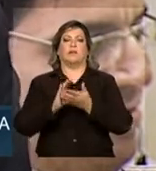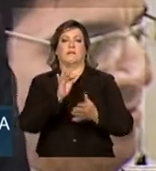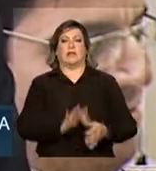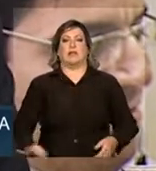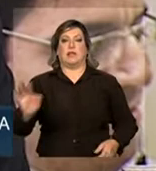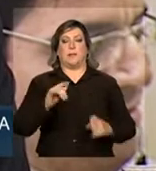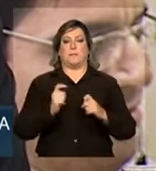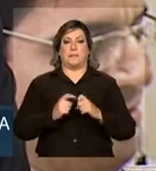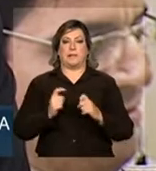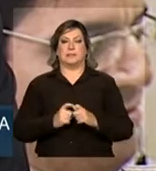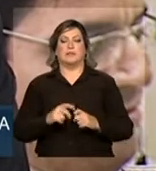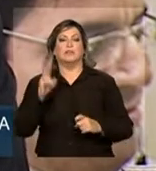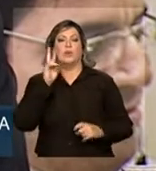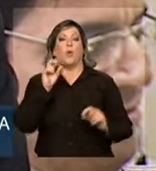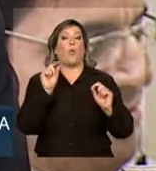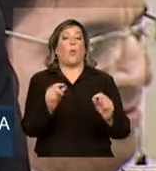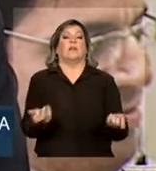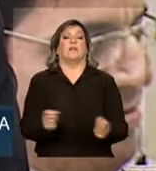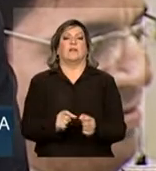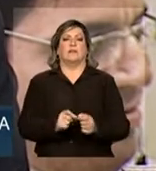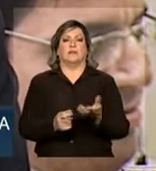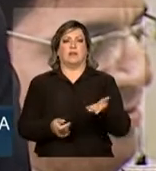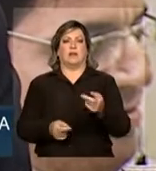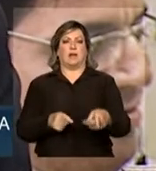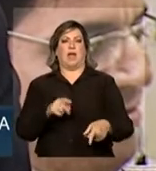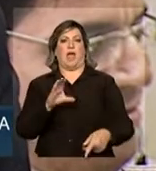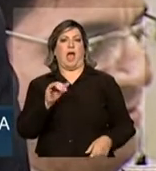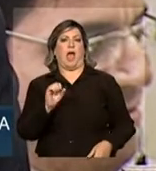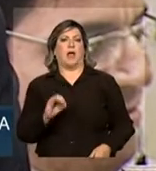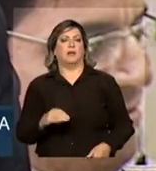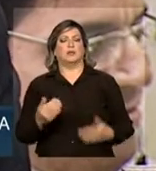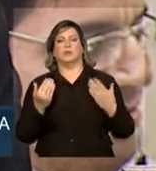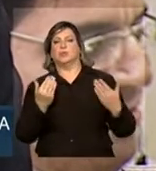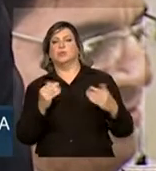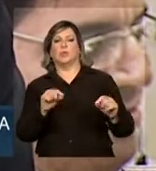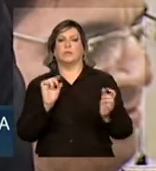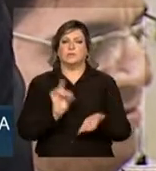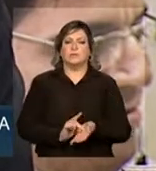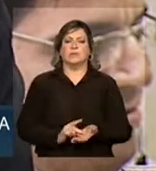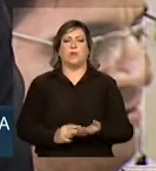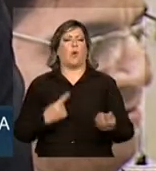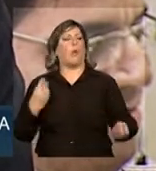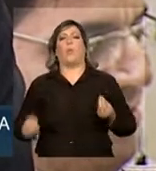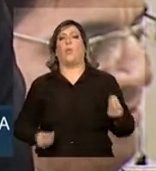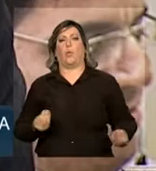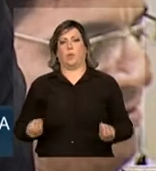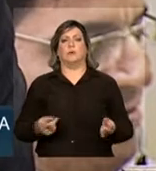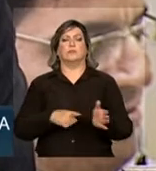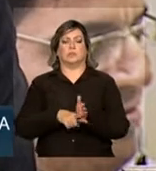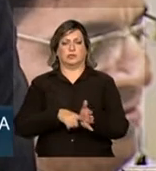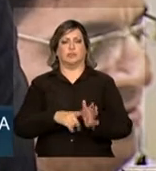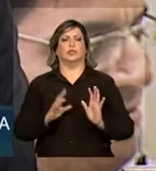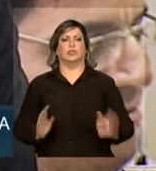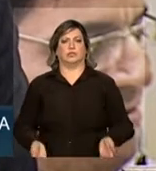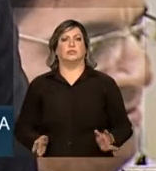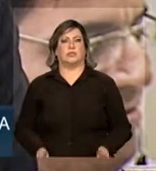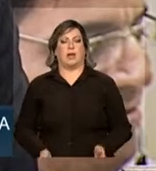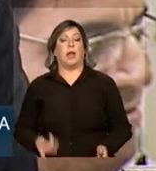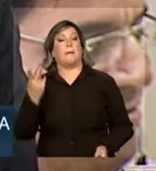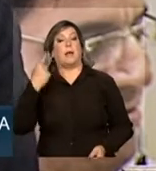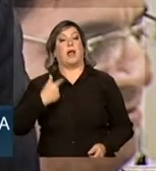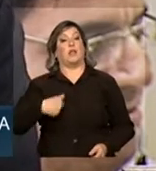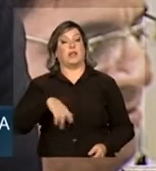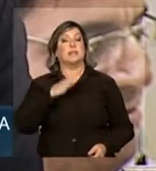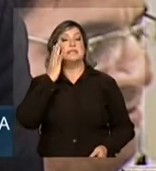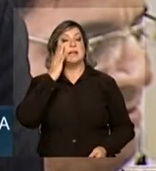eh sobre o que tá fazendo com esse caso Qual é o grau de suspeita Qual é o procedimento que tá sendo feito eh exatamente para que a gente